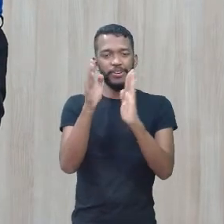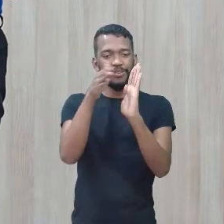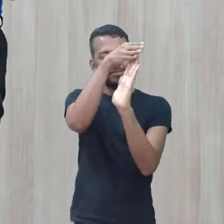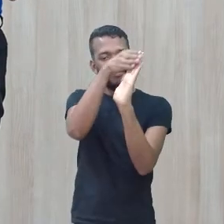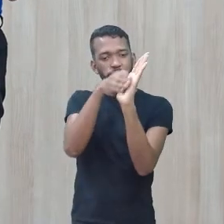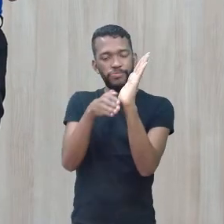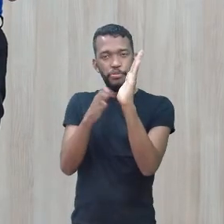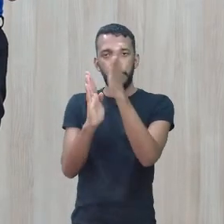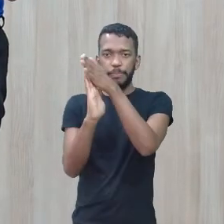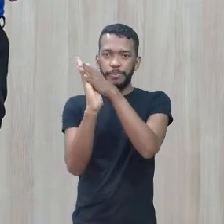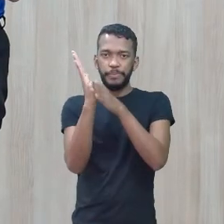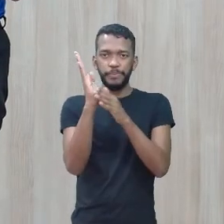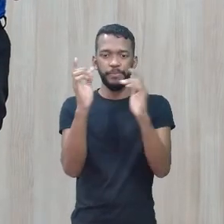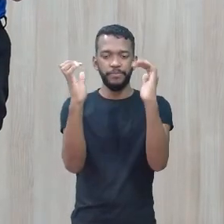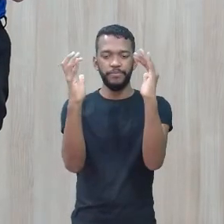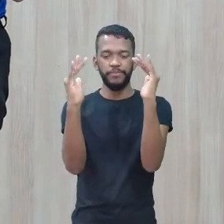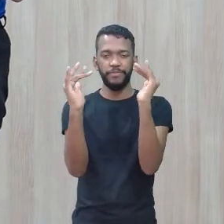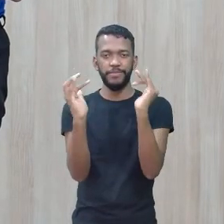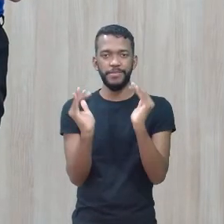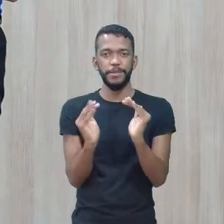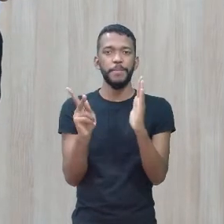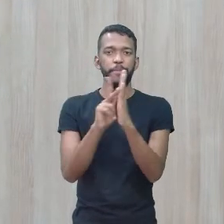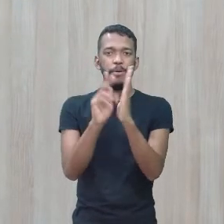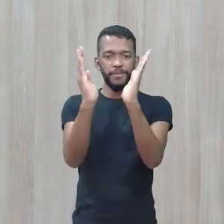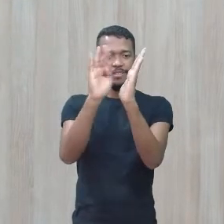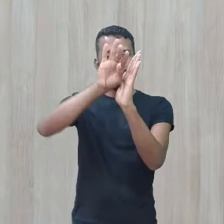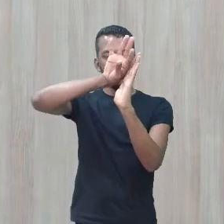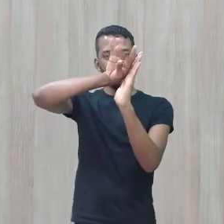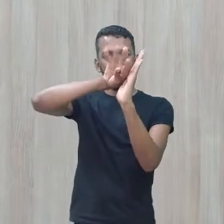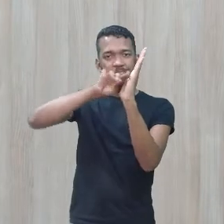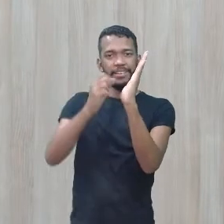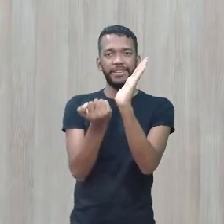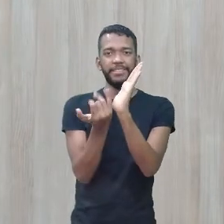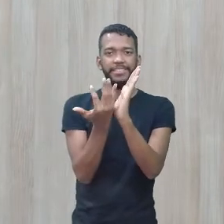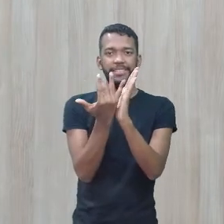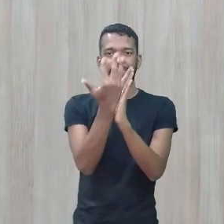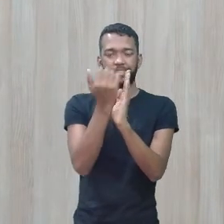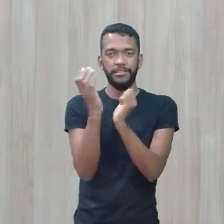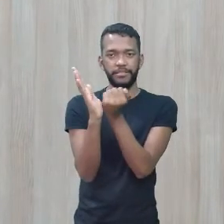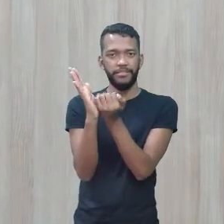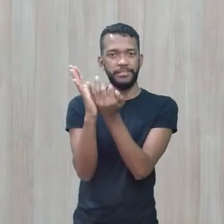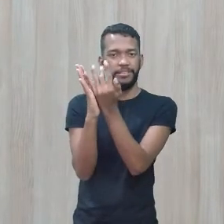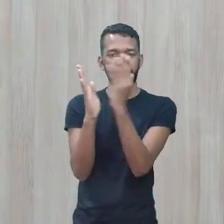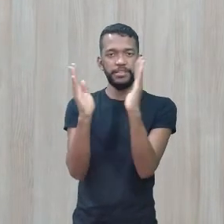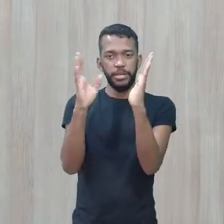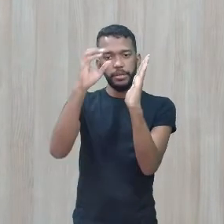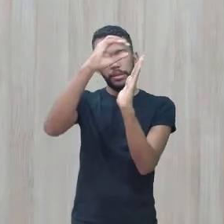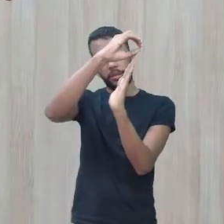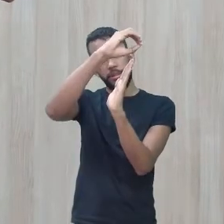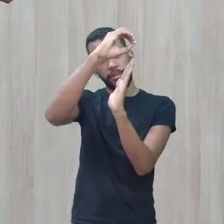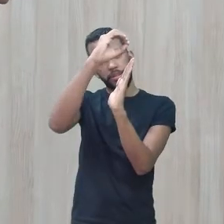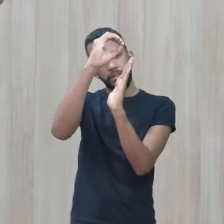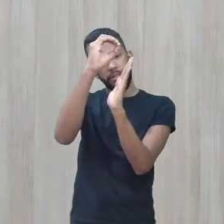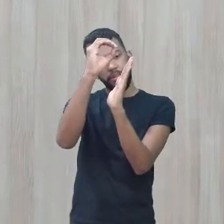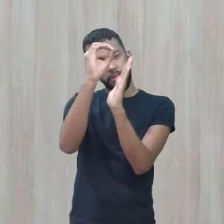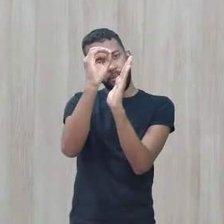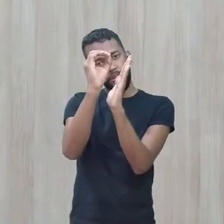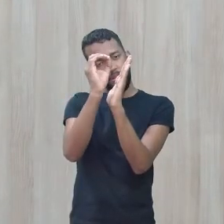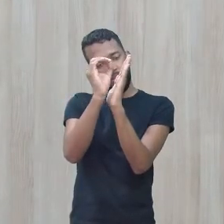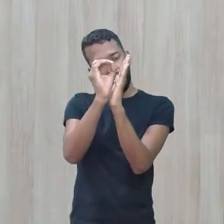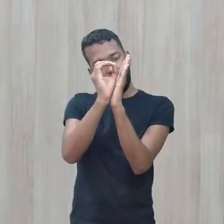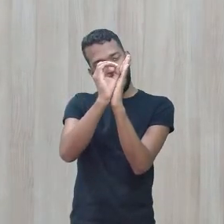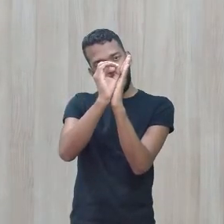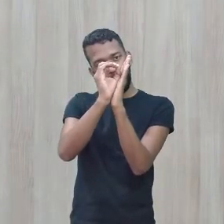camada de revestimento do útero. Então, o embrião começa a implantar-se no endométrio. E,